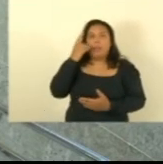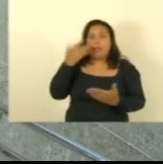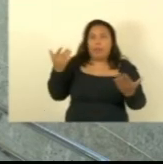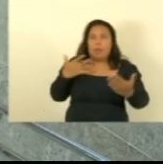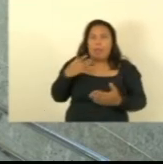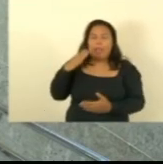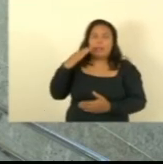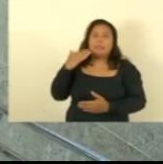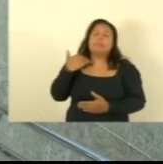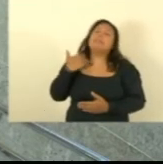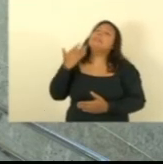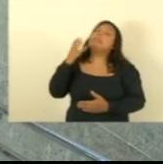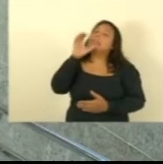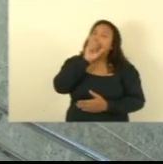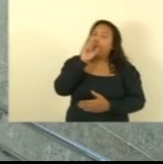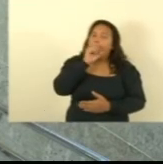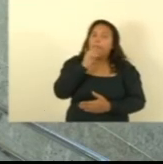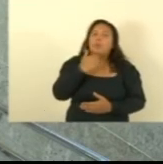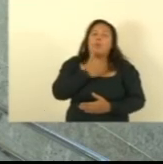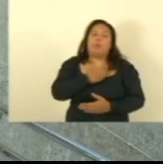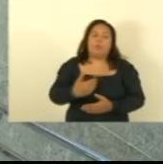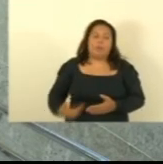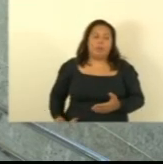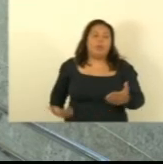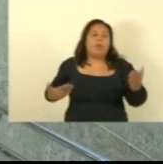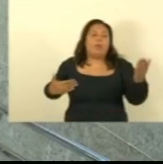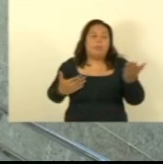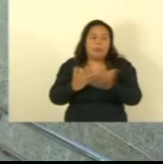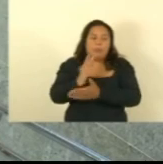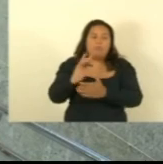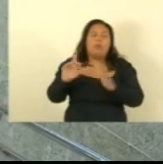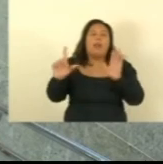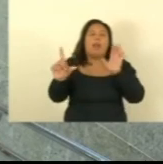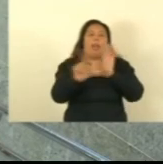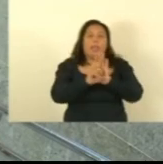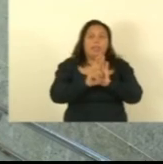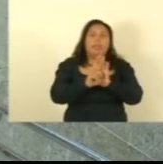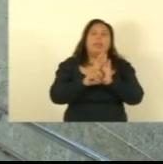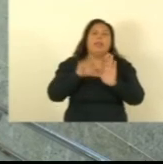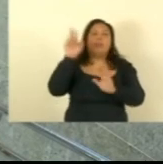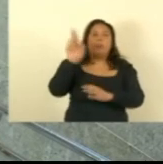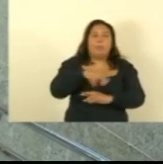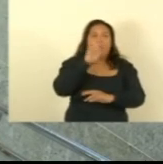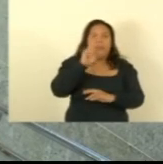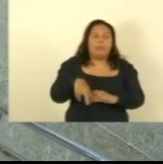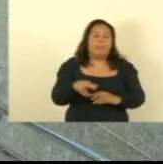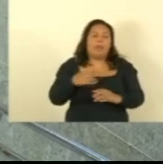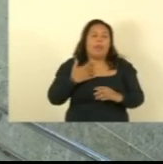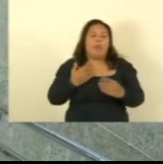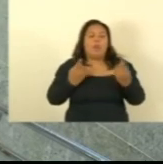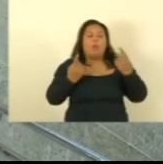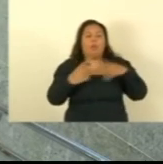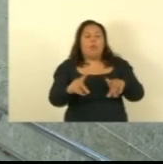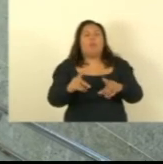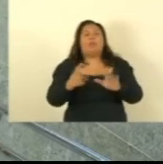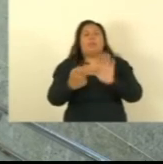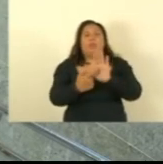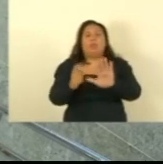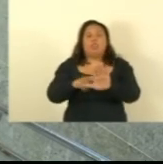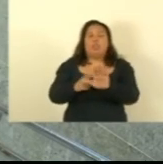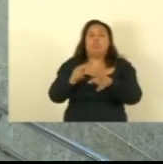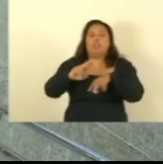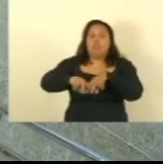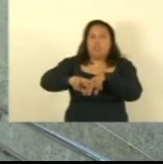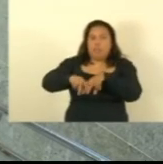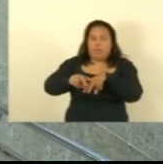o governador aprovou a lei que proíbe ideologia de gênero nas escolas públicas, mas